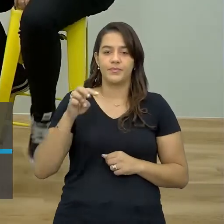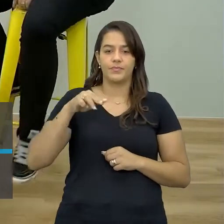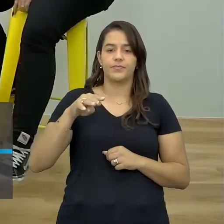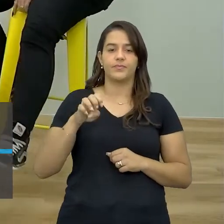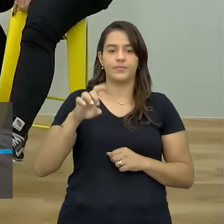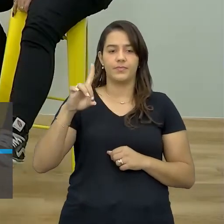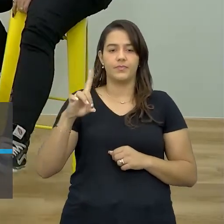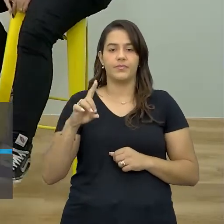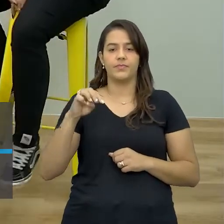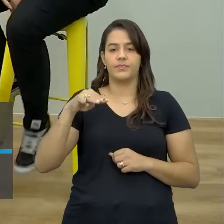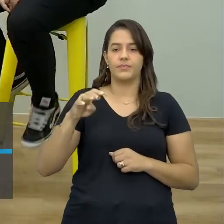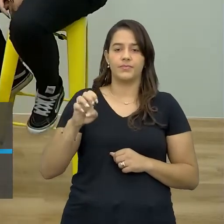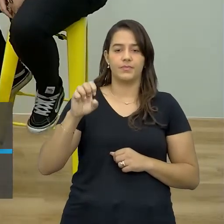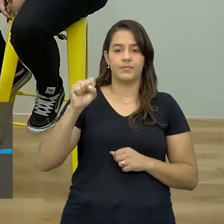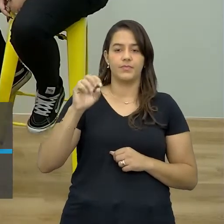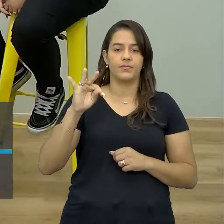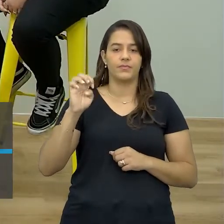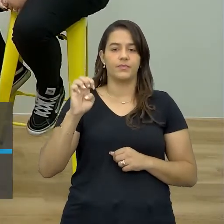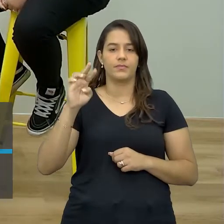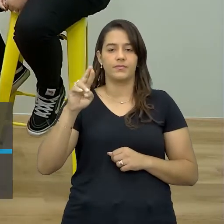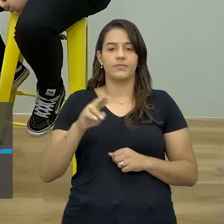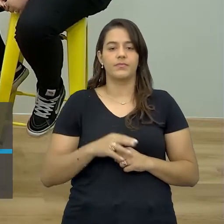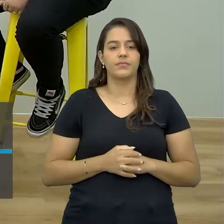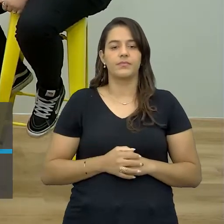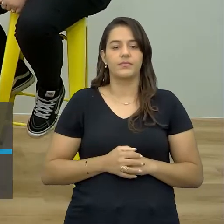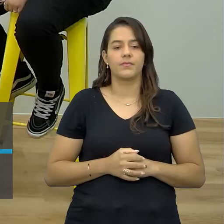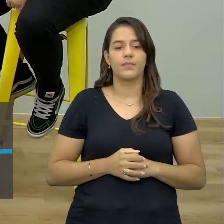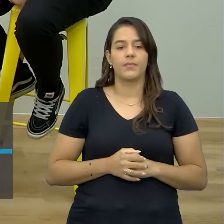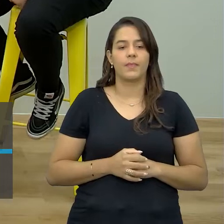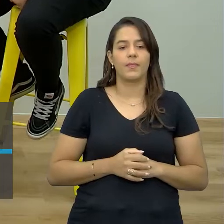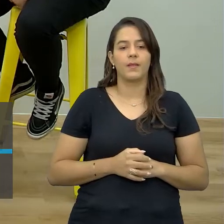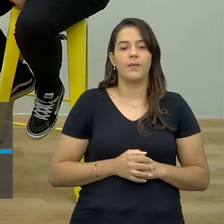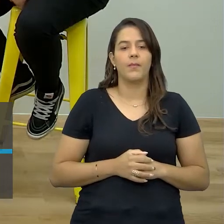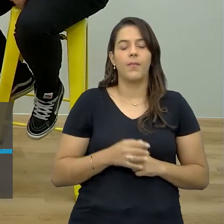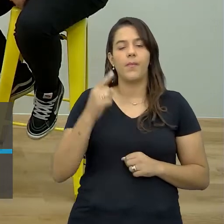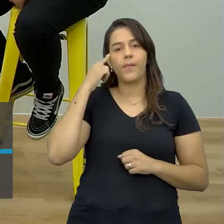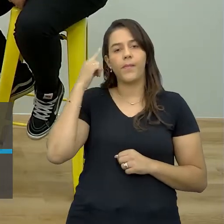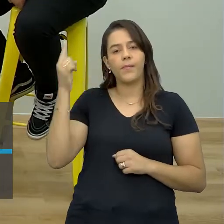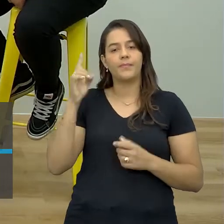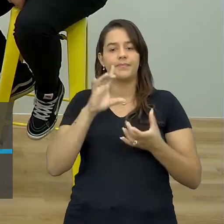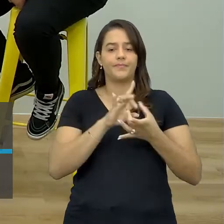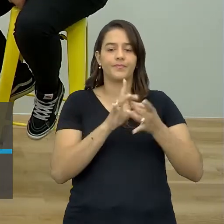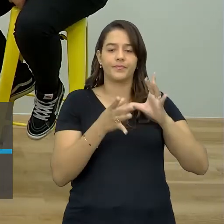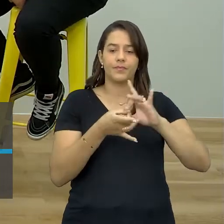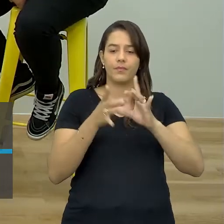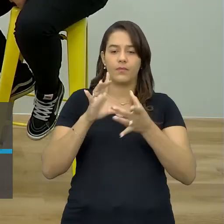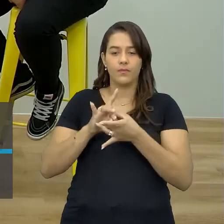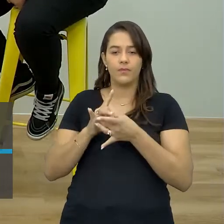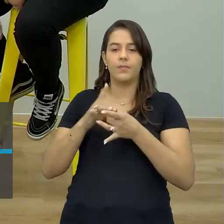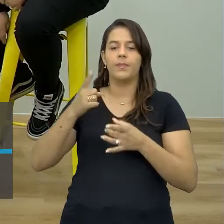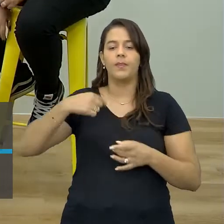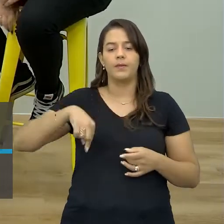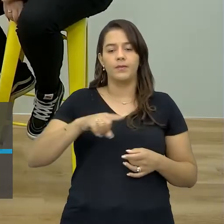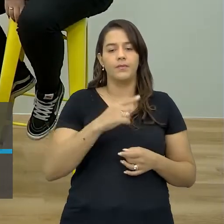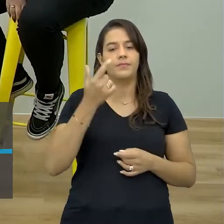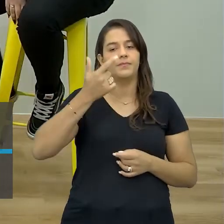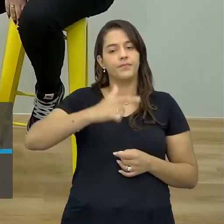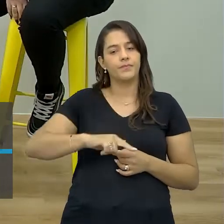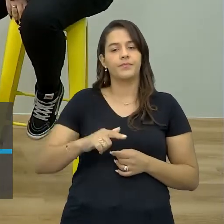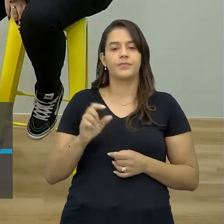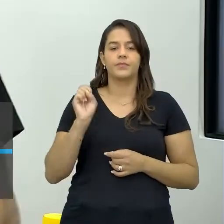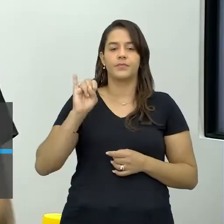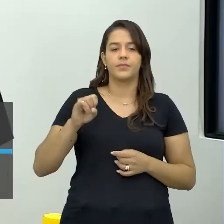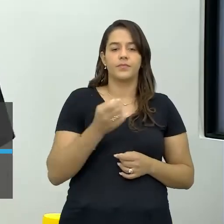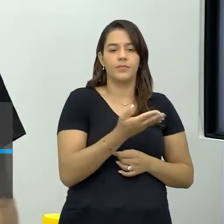Max. Assista, é muito bom, muito bom. Bom, pensando nos eixos, né, estruturais, não tem... A gente, de novo, se você